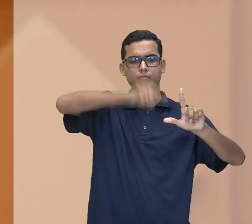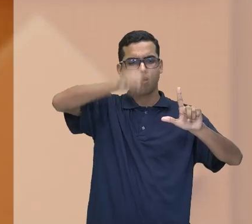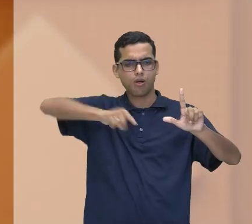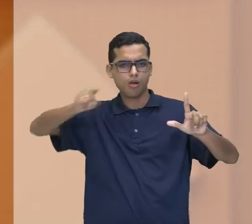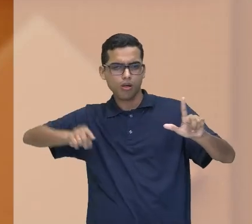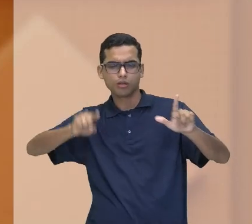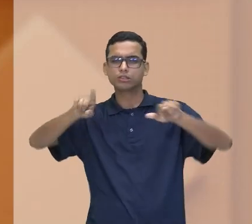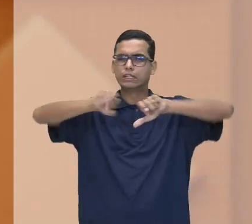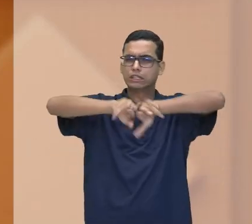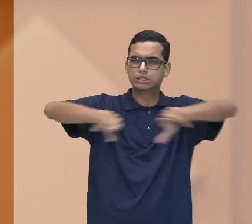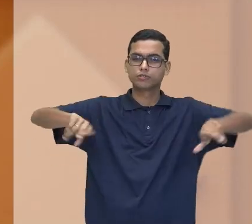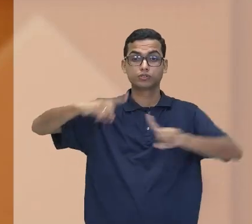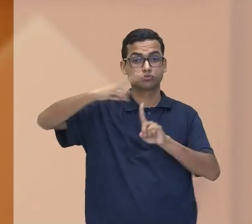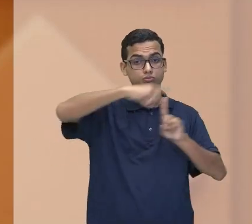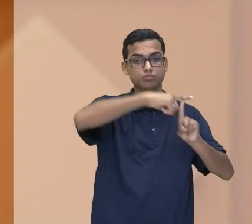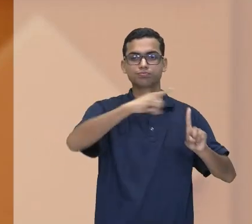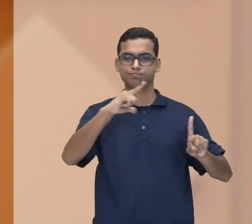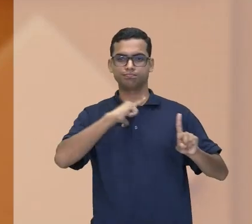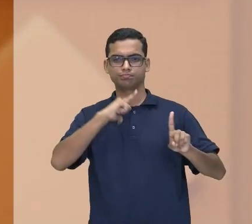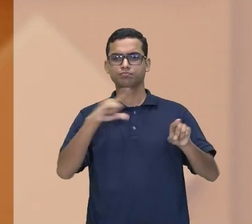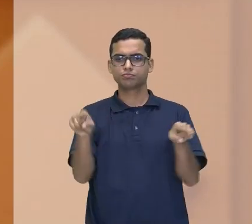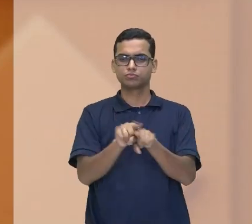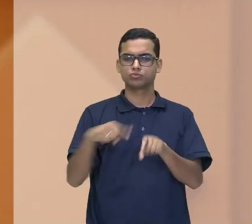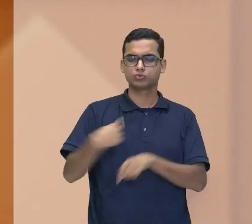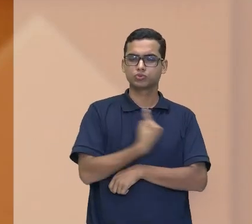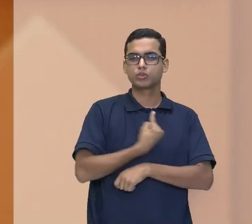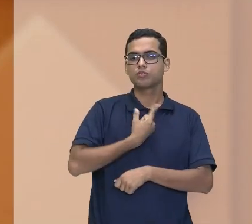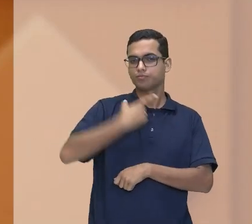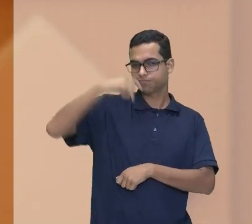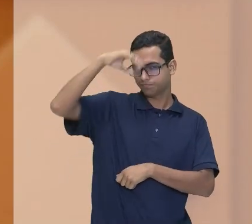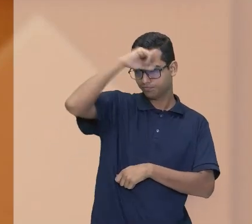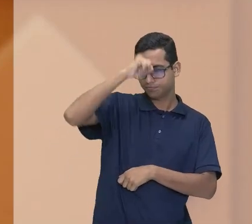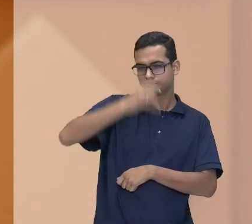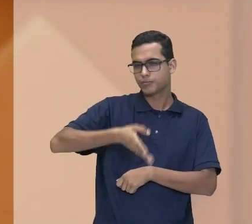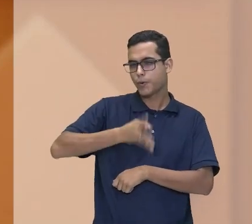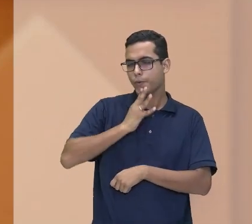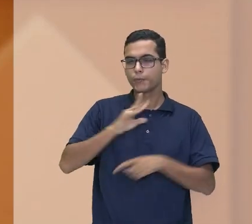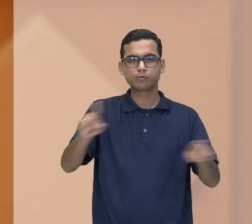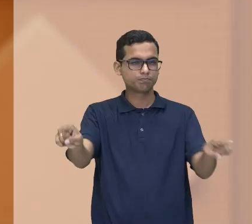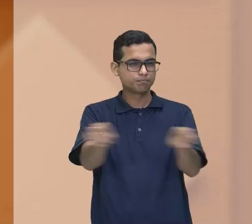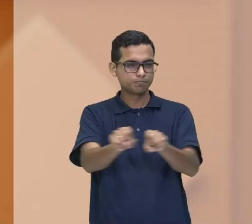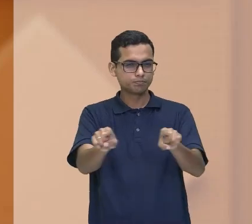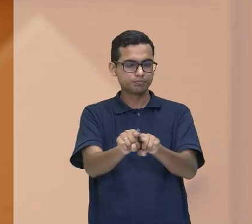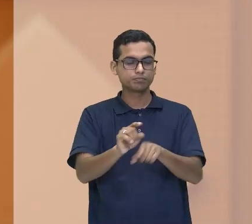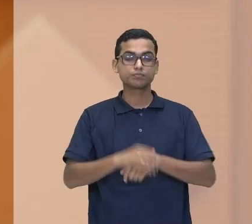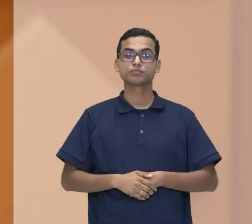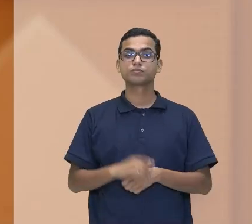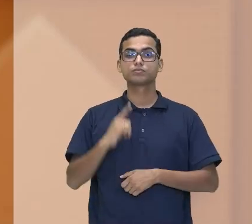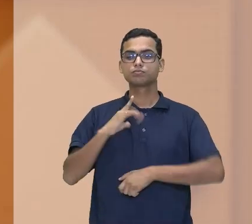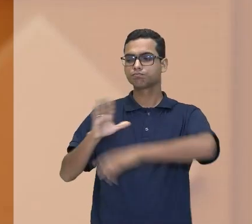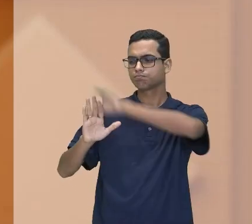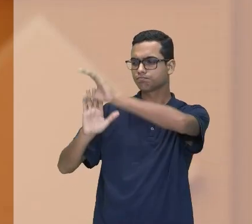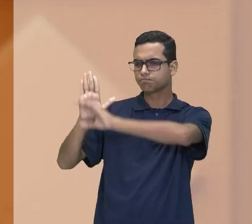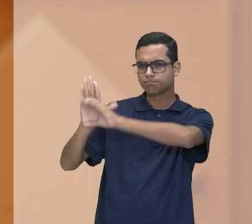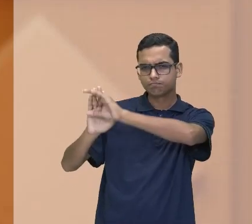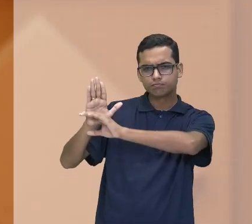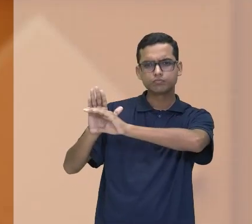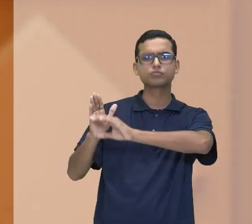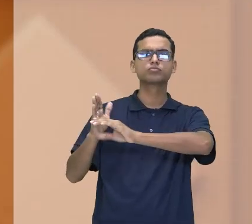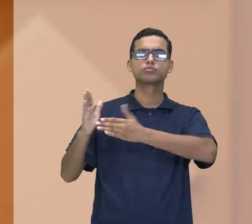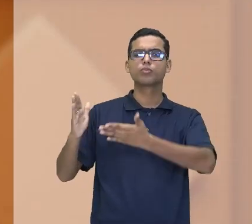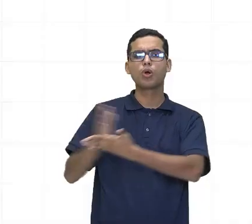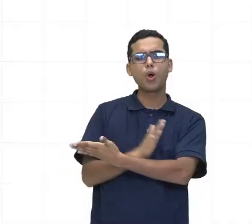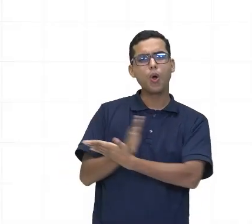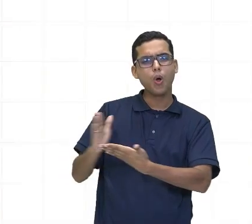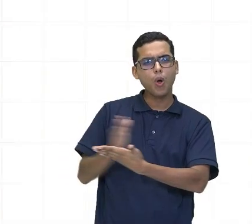nós vamos conhecer. E aí nós temos inicialmente alguns conceitos, né, para a gente observar